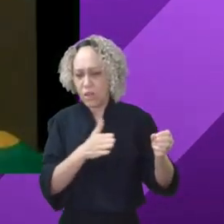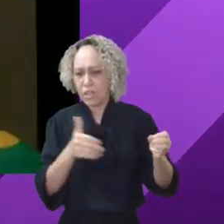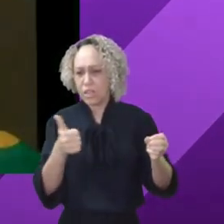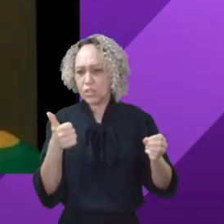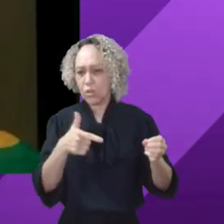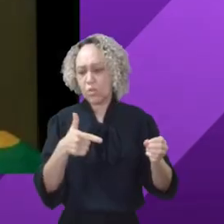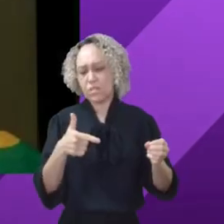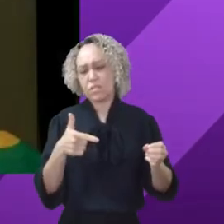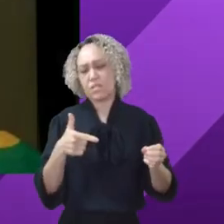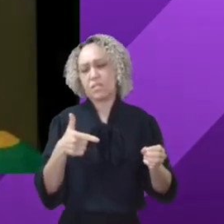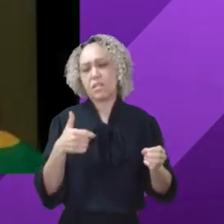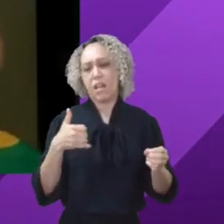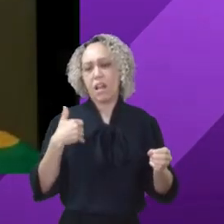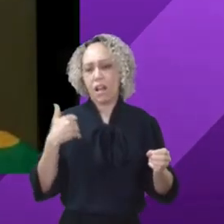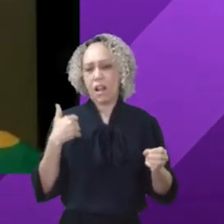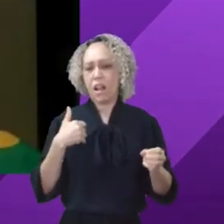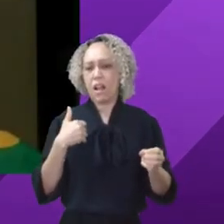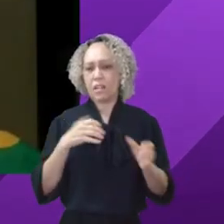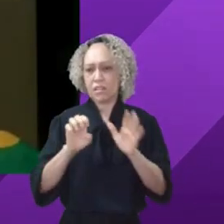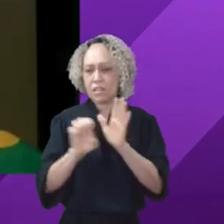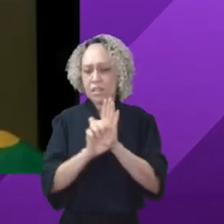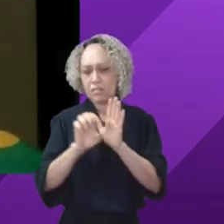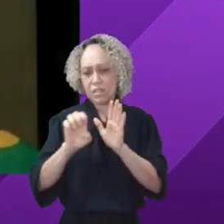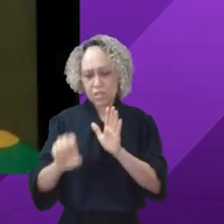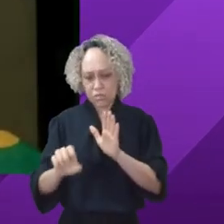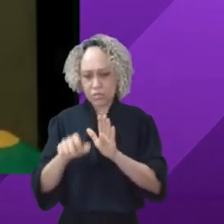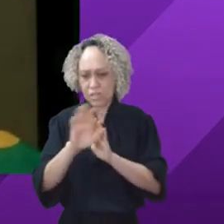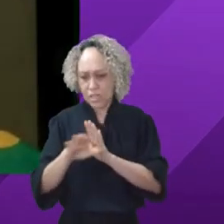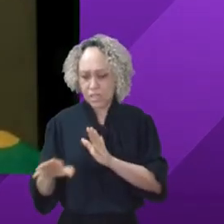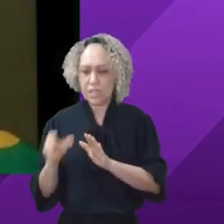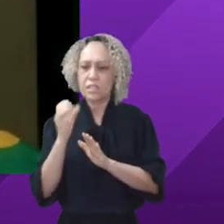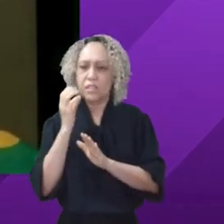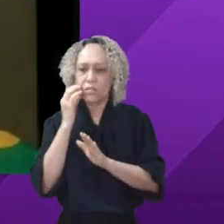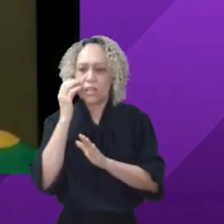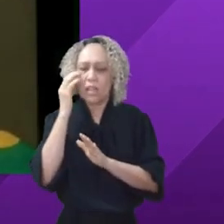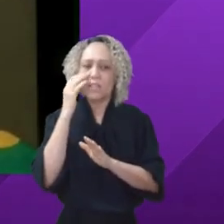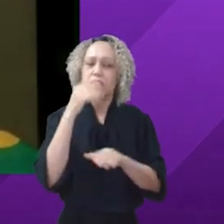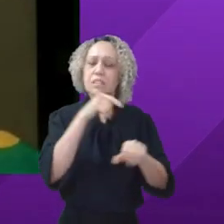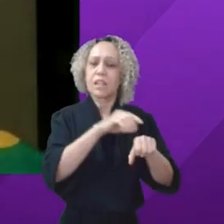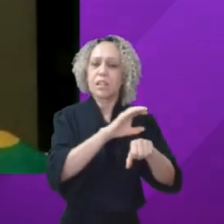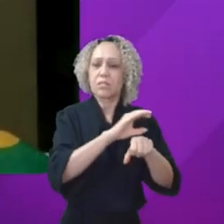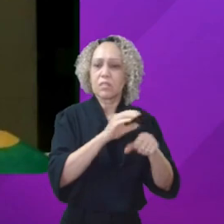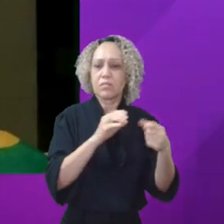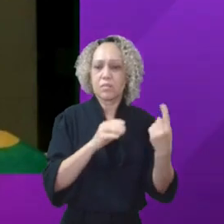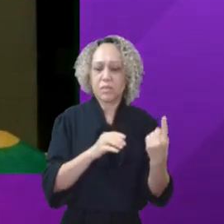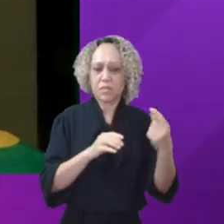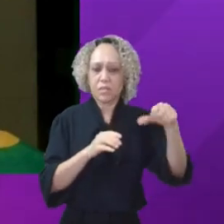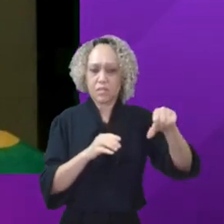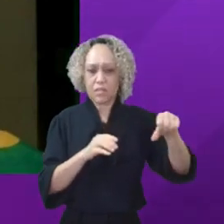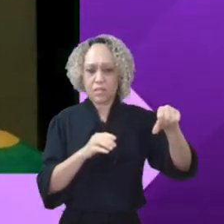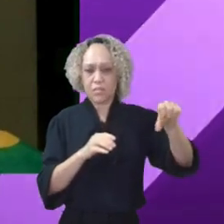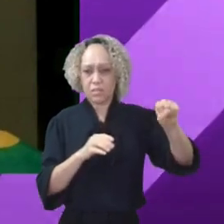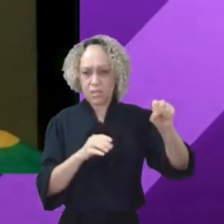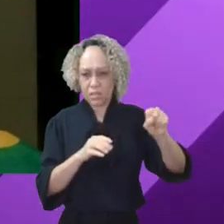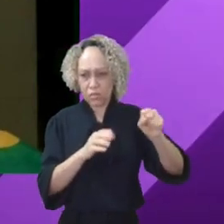lei fundamental, porque é a partir da Constituição de 88 que vem, não é, o Estatuto